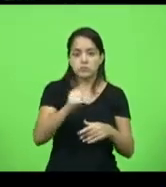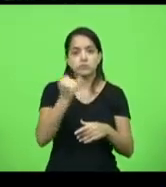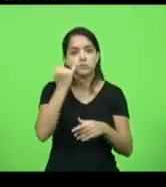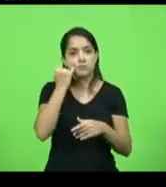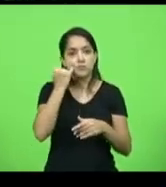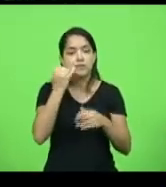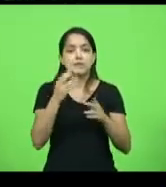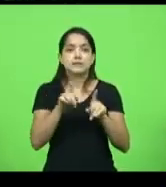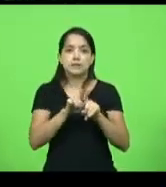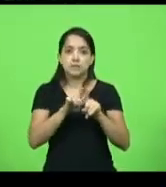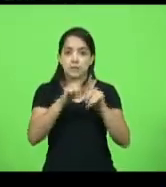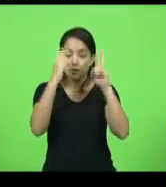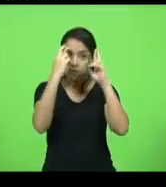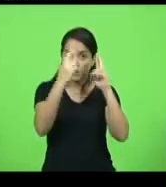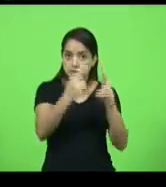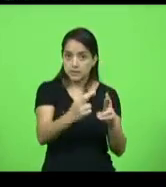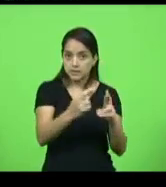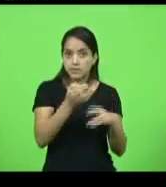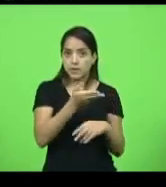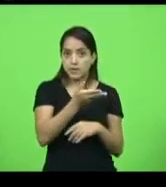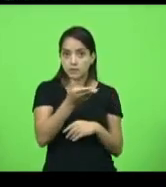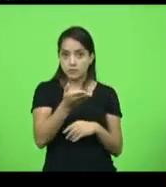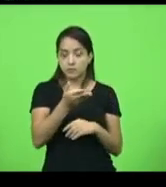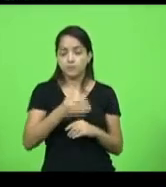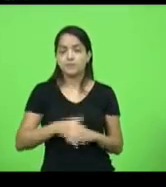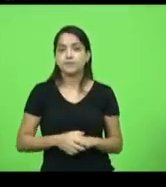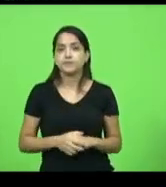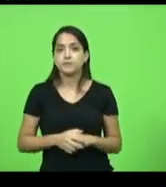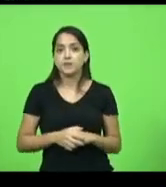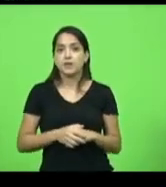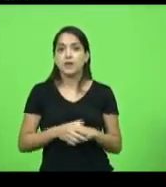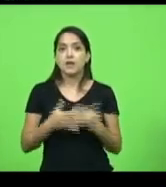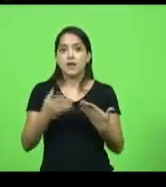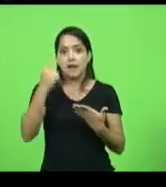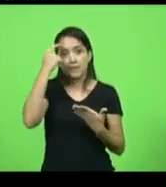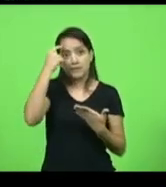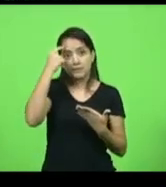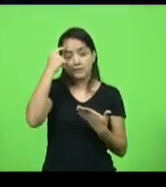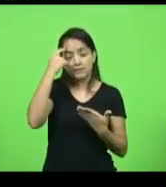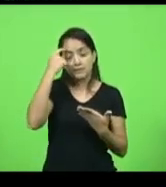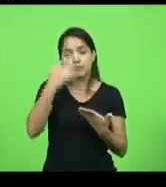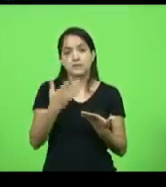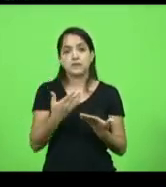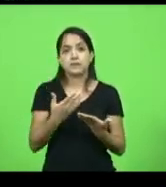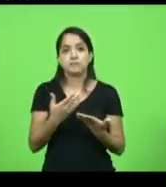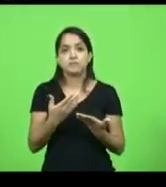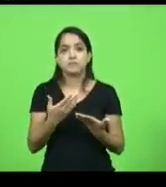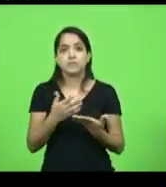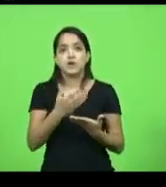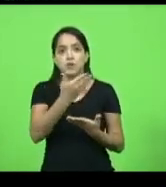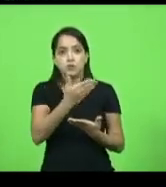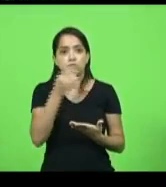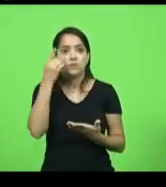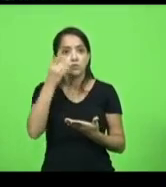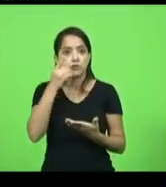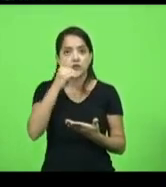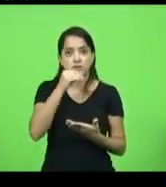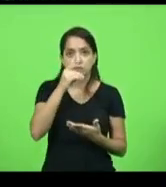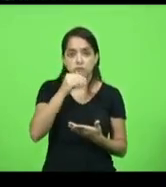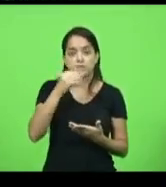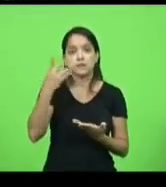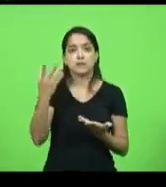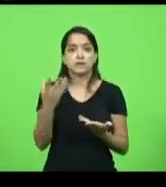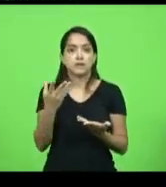respeito o seu, as suas manifestações, a sua forma de pensar. Deputado Kennedy Nunes, com a sua inteligência, a sua